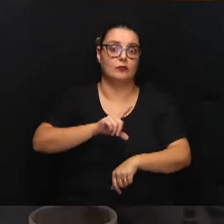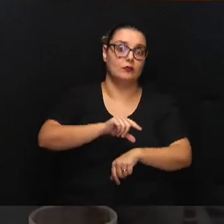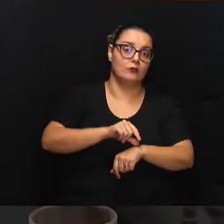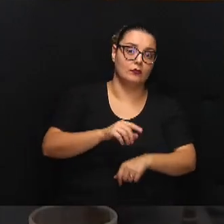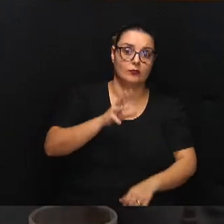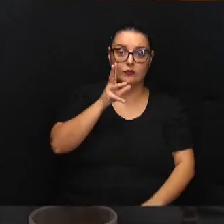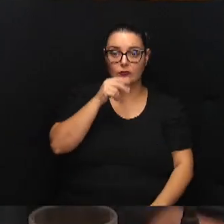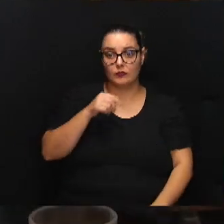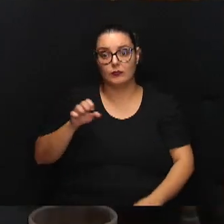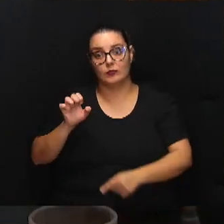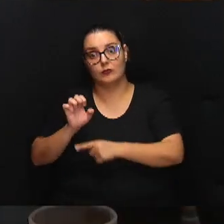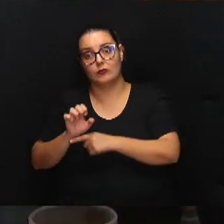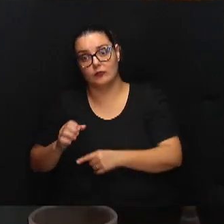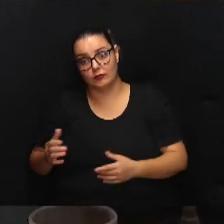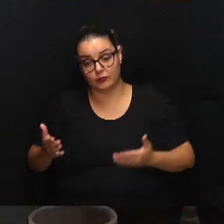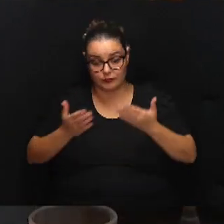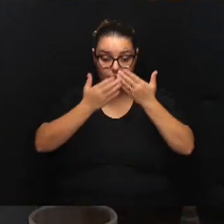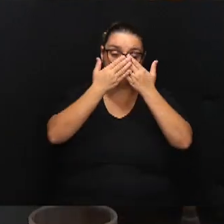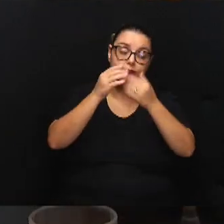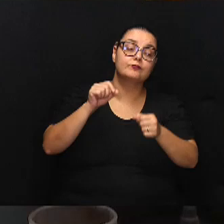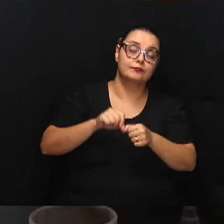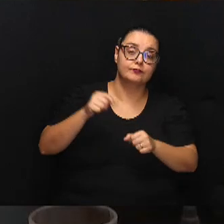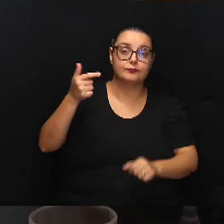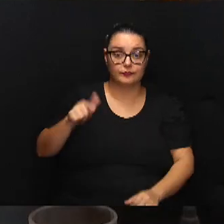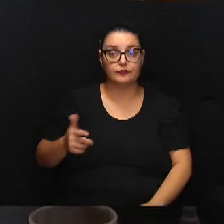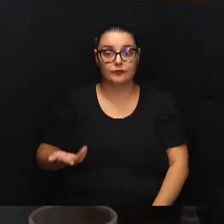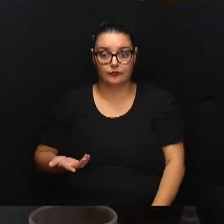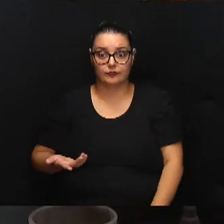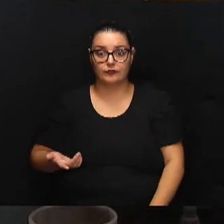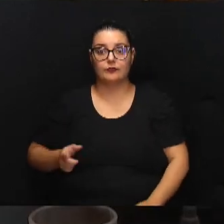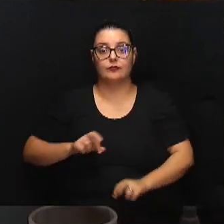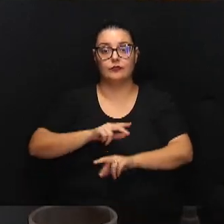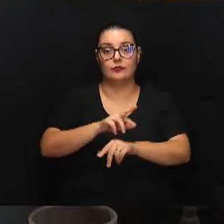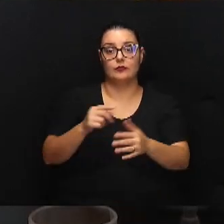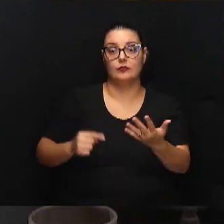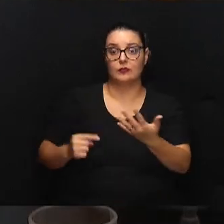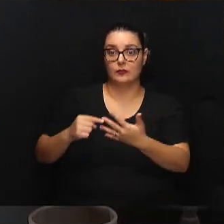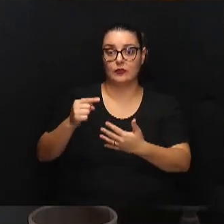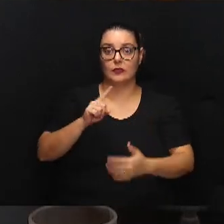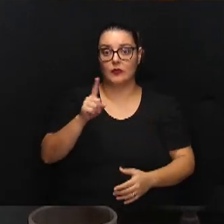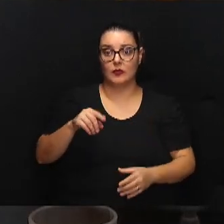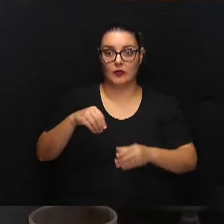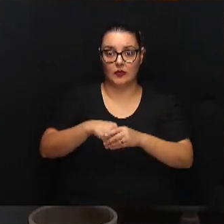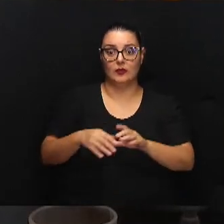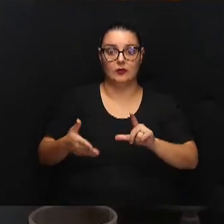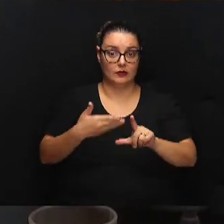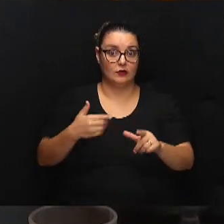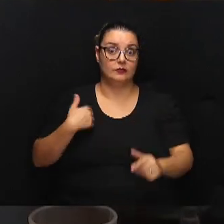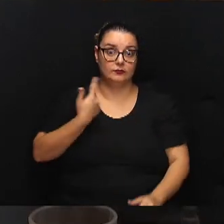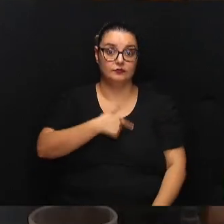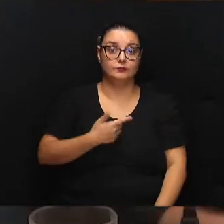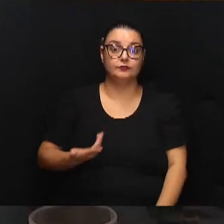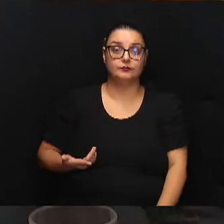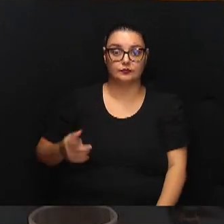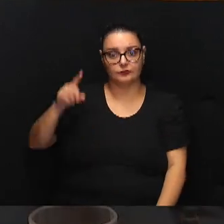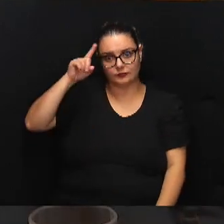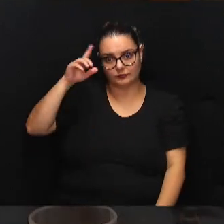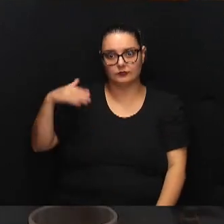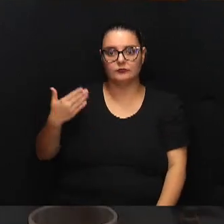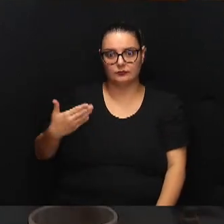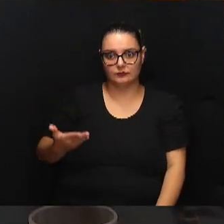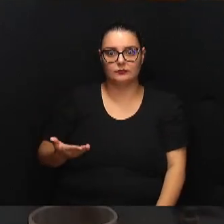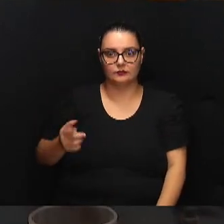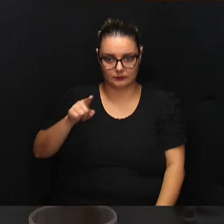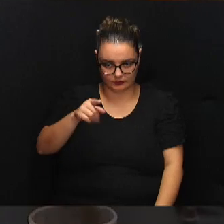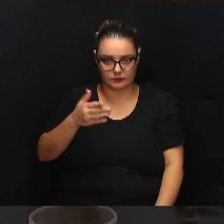Estado nega, a gente, né, vai de novo. Então, tem várias questões que não estão aqui na nossa apresentação, estão no nosso dia a dia, né?